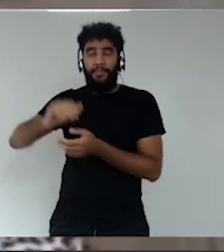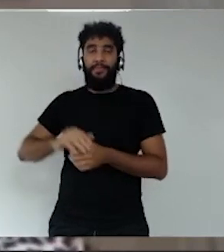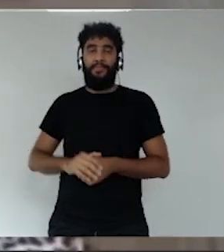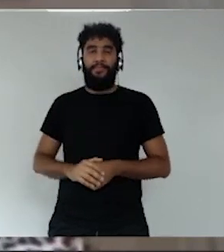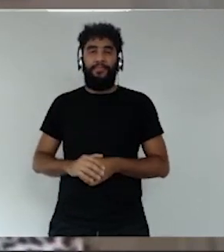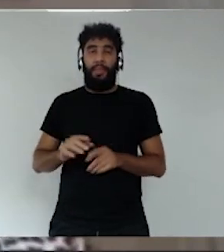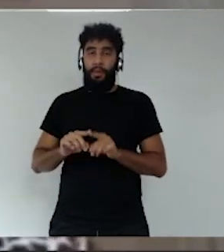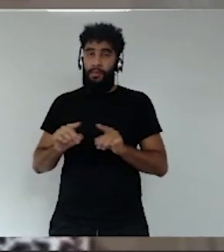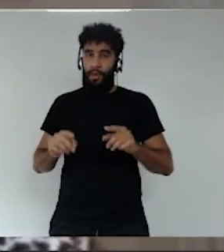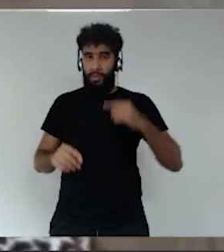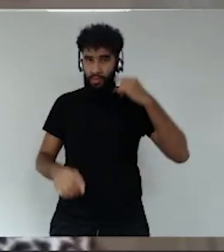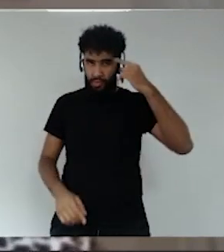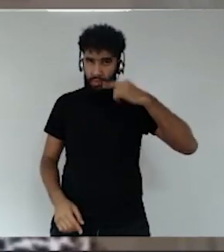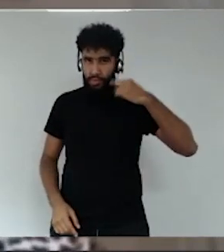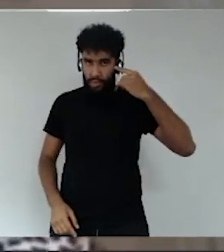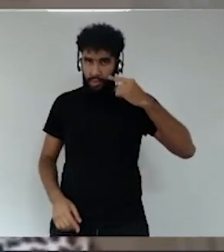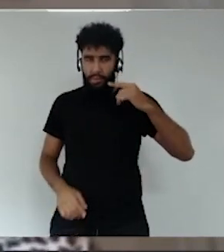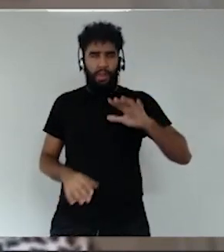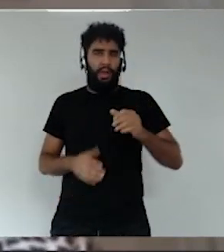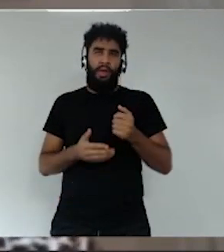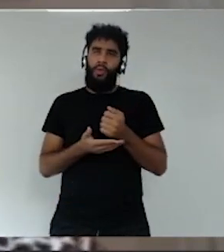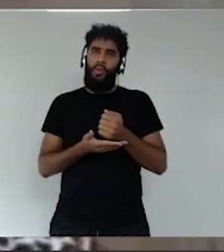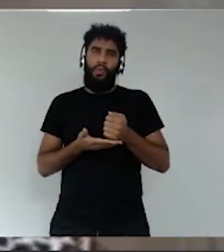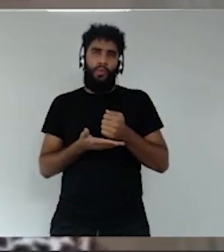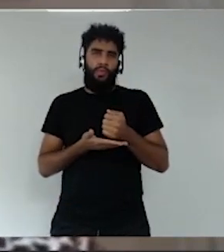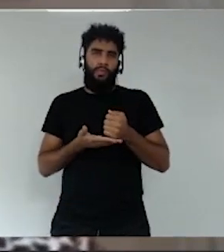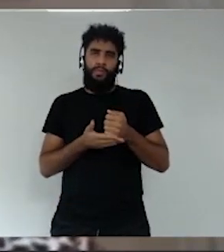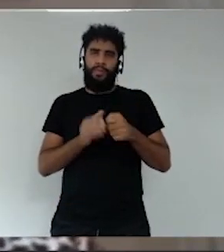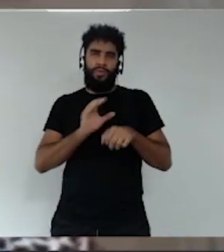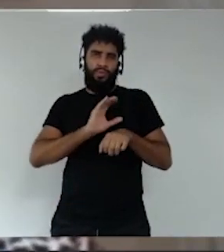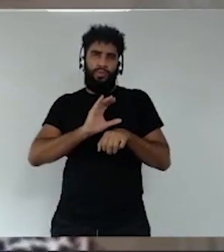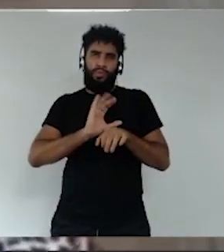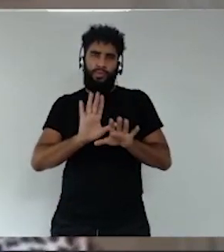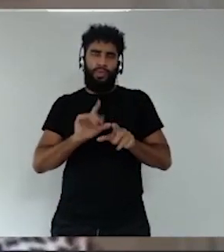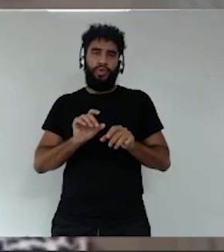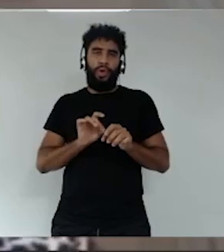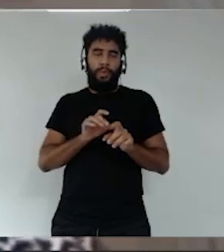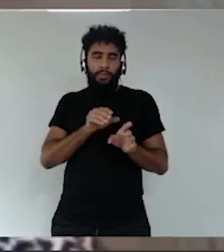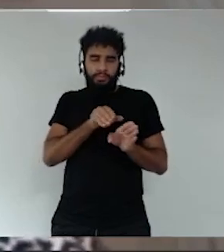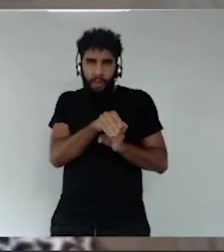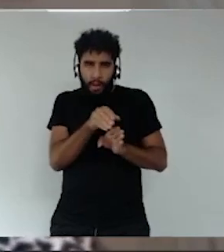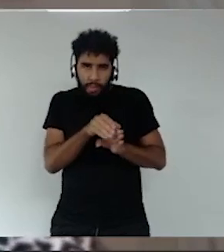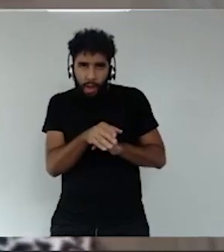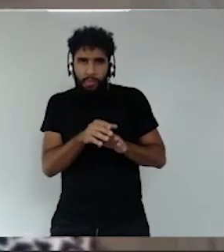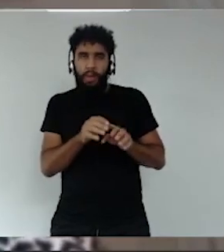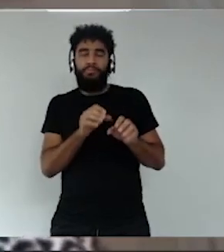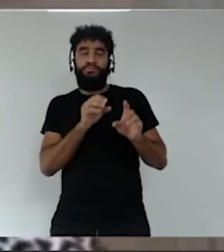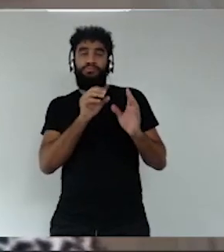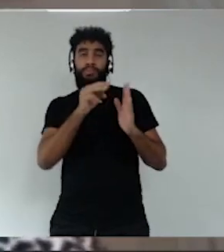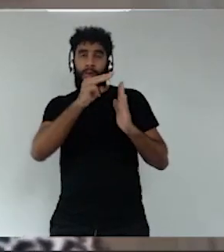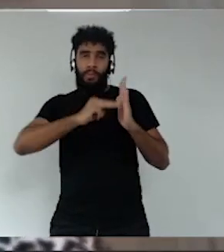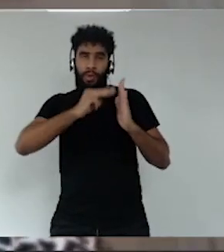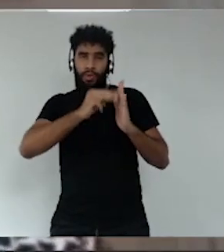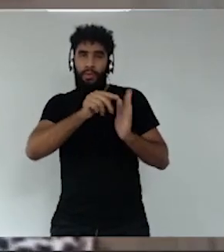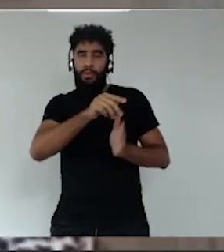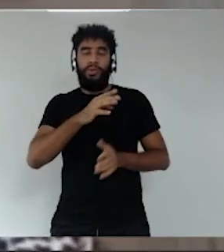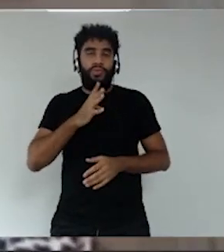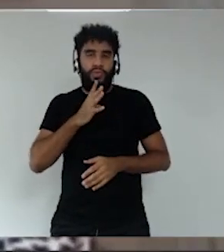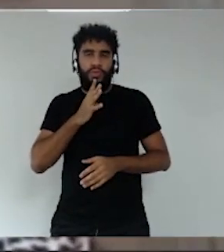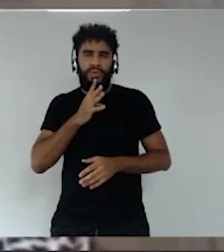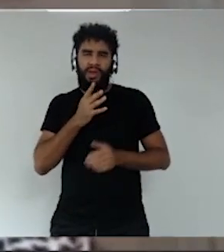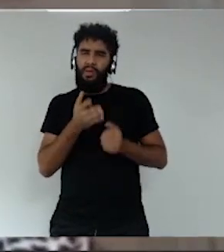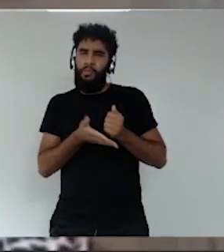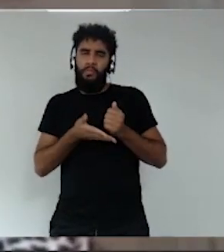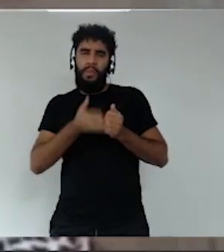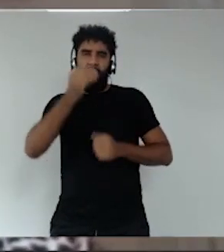aos advogados, é um curso básico, é só, como eu falei, de sensibilização, para que haja, assim, um conhecimento mínimo